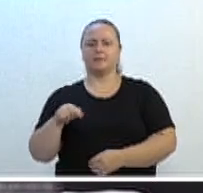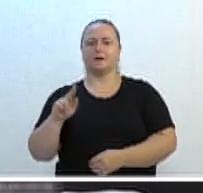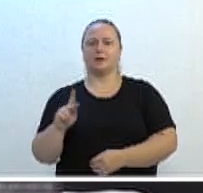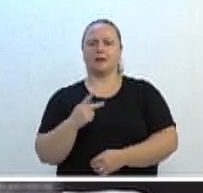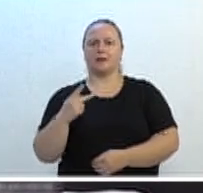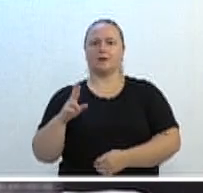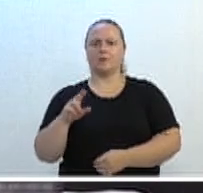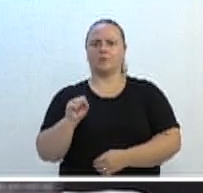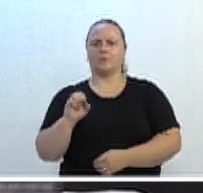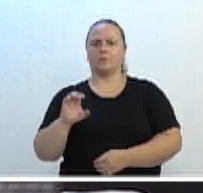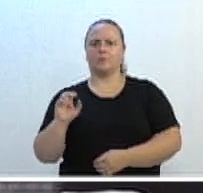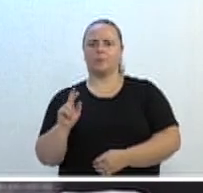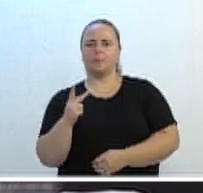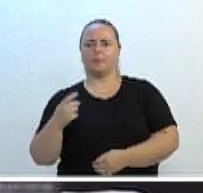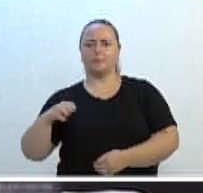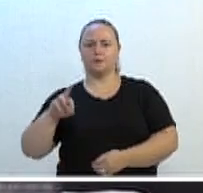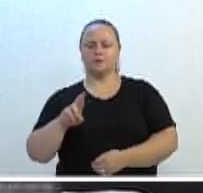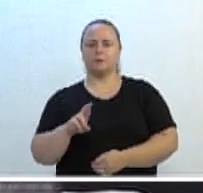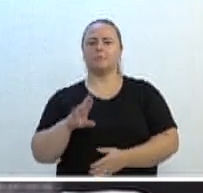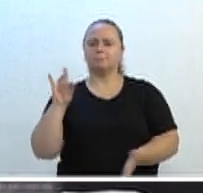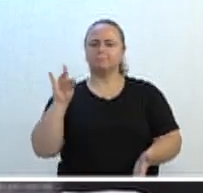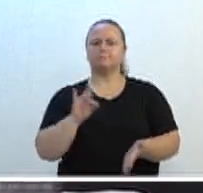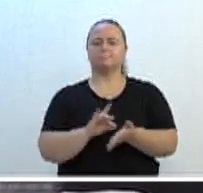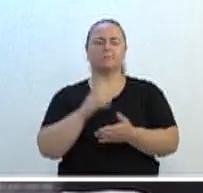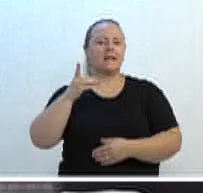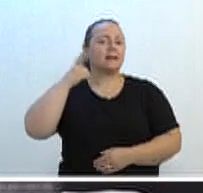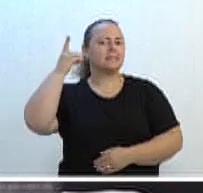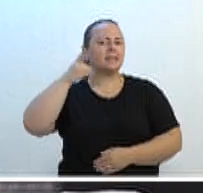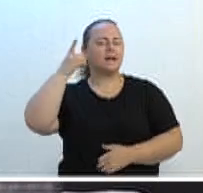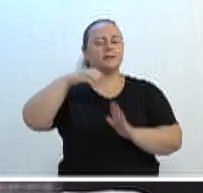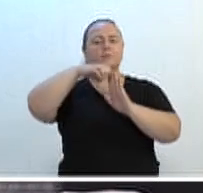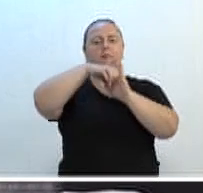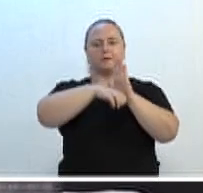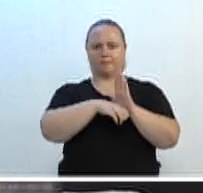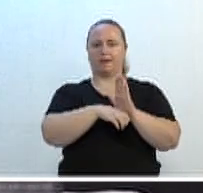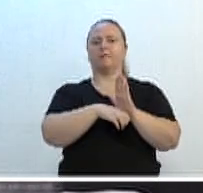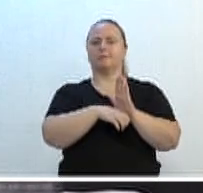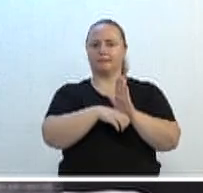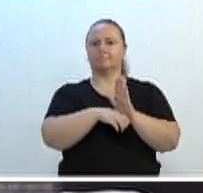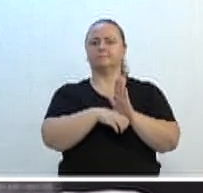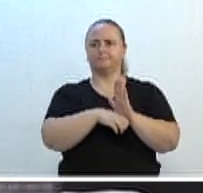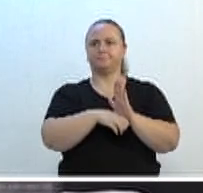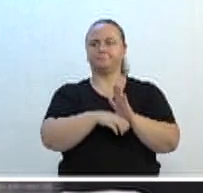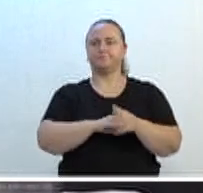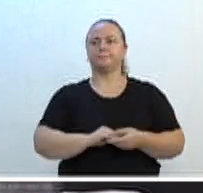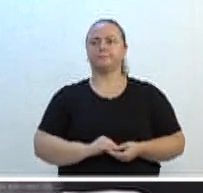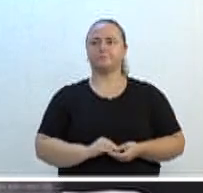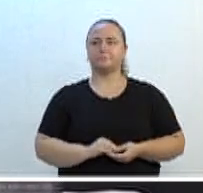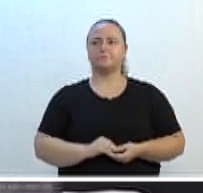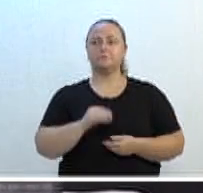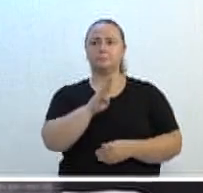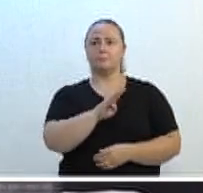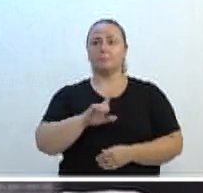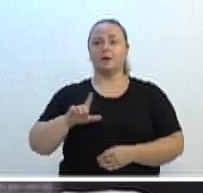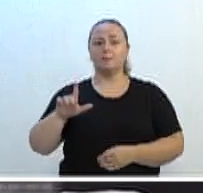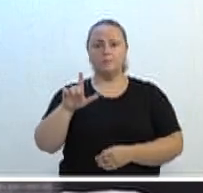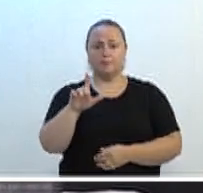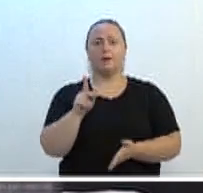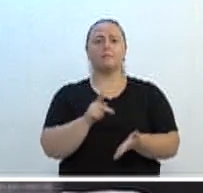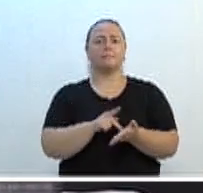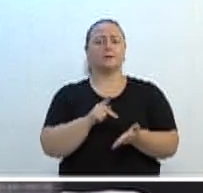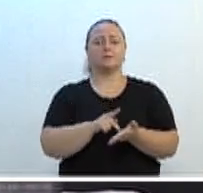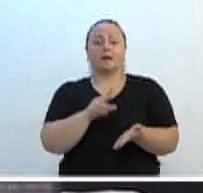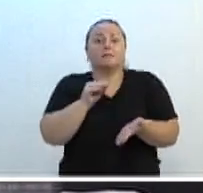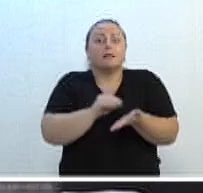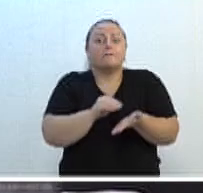parlamentares do ex-senador Dalir Bebe. Aqui eu colocava como o Blumenau está carente de